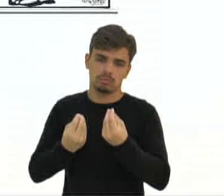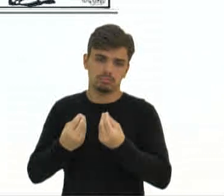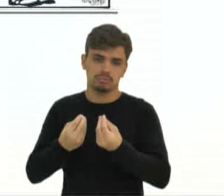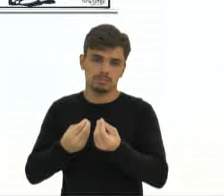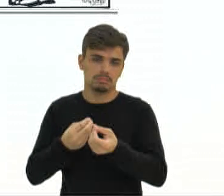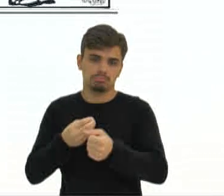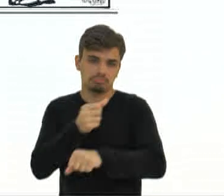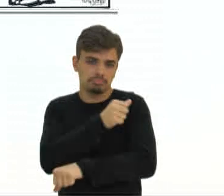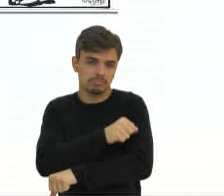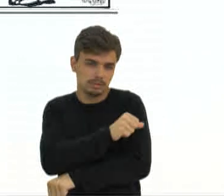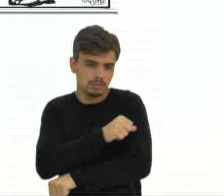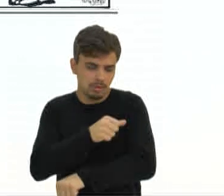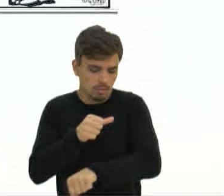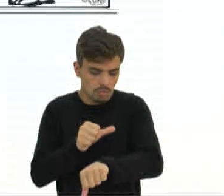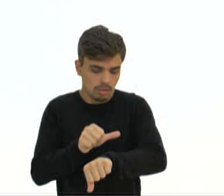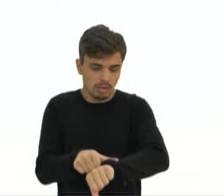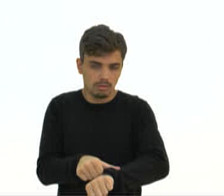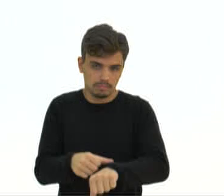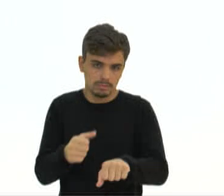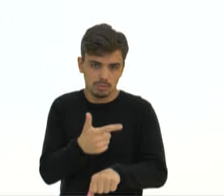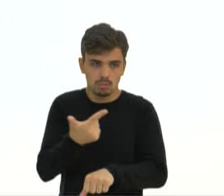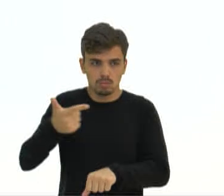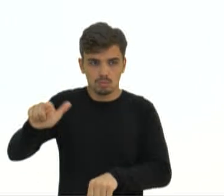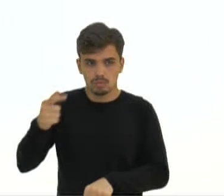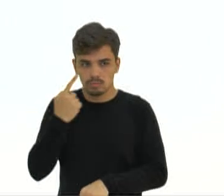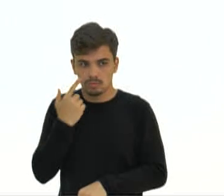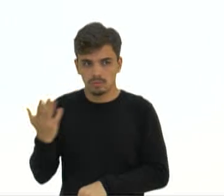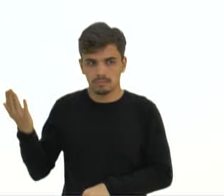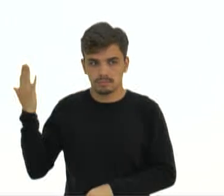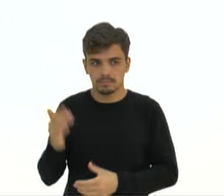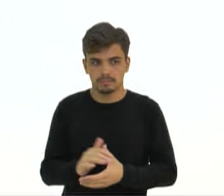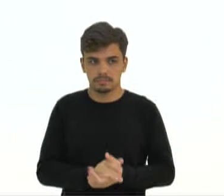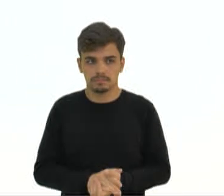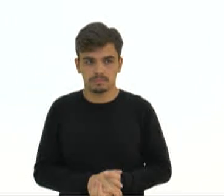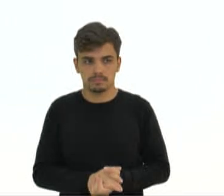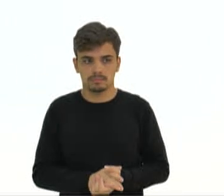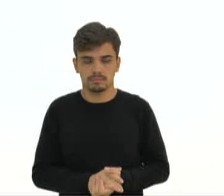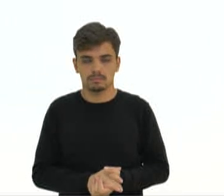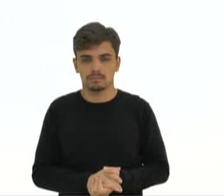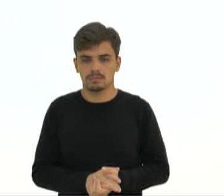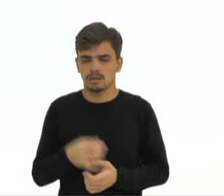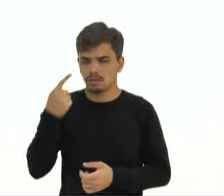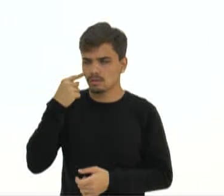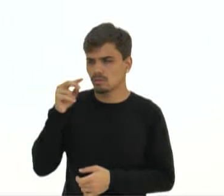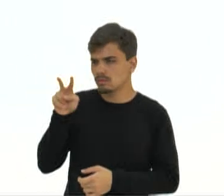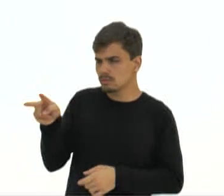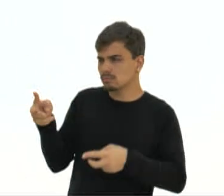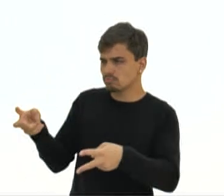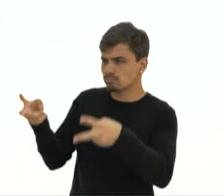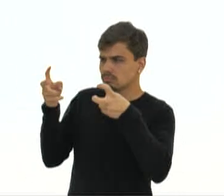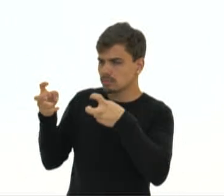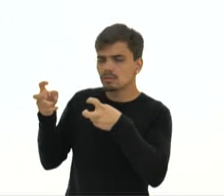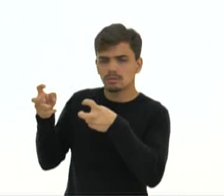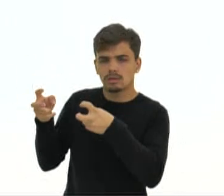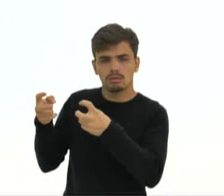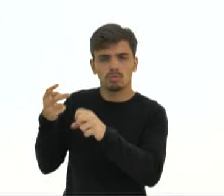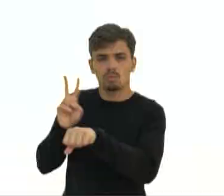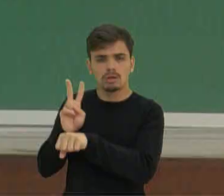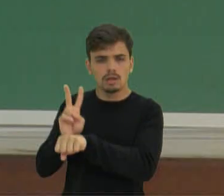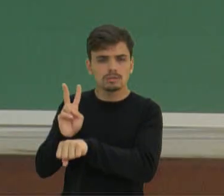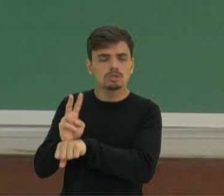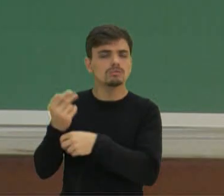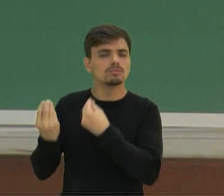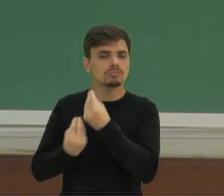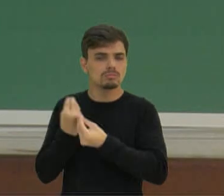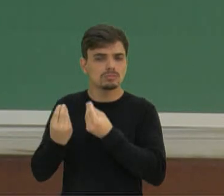Pensamento esse que se conclui no último quadrinho. Então, aqui a gente observando, ela está pensativa, observando o curativo, e no